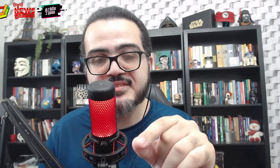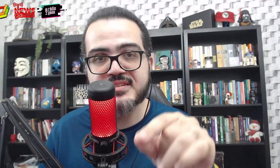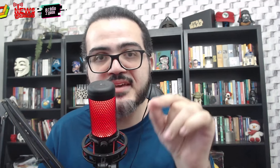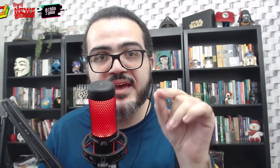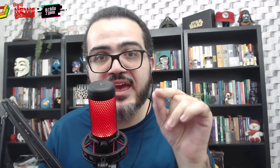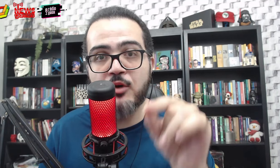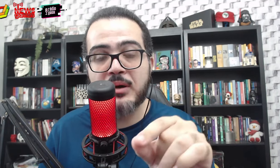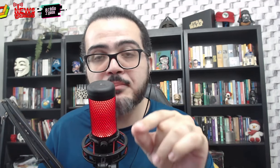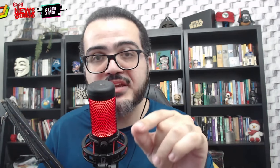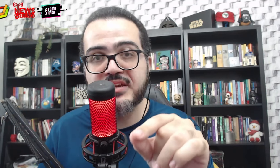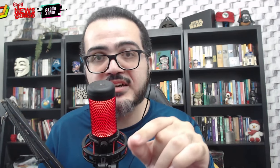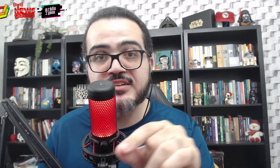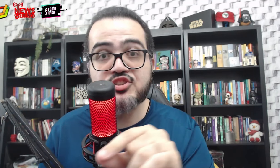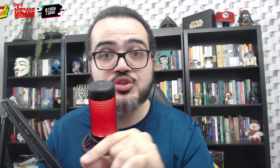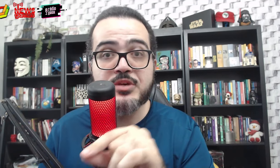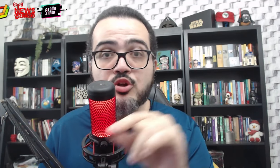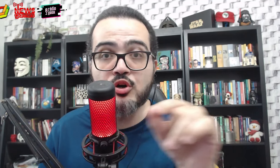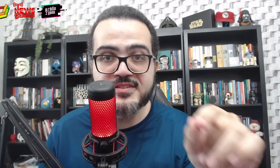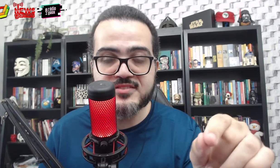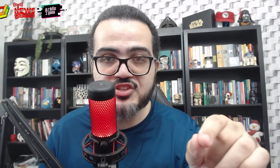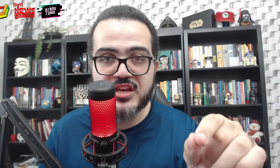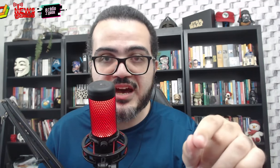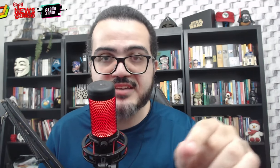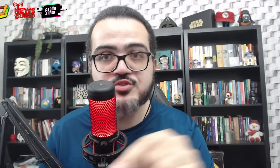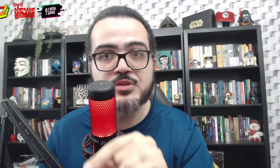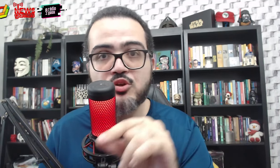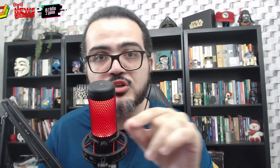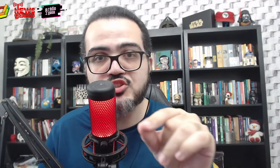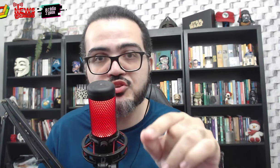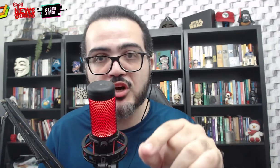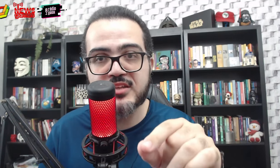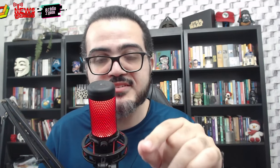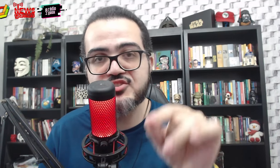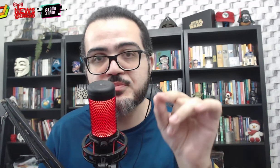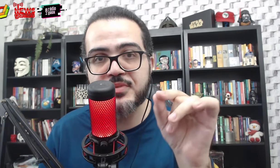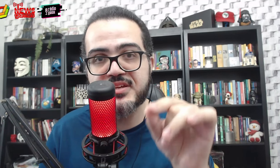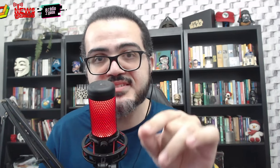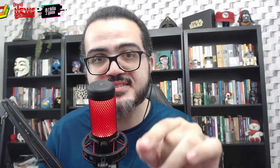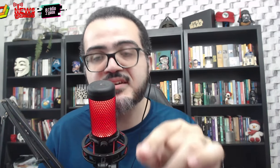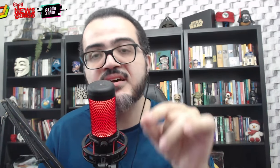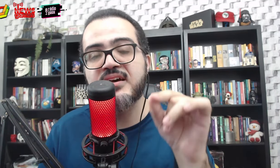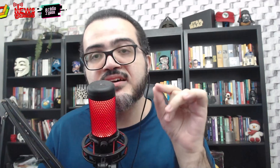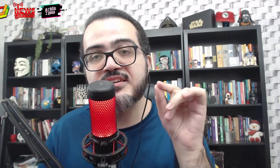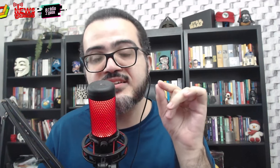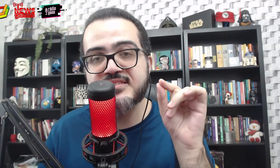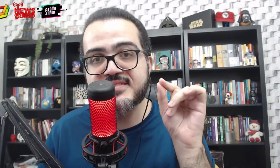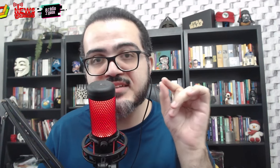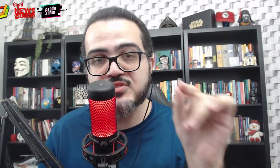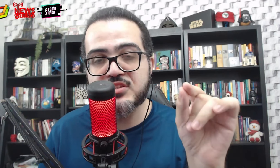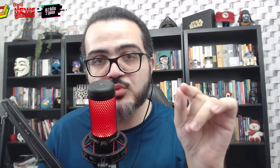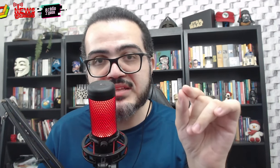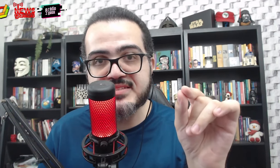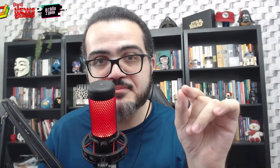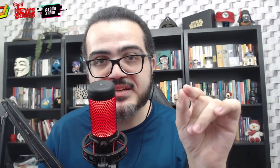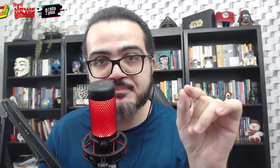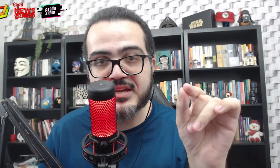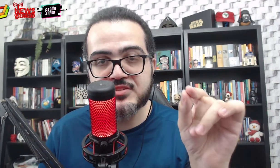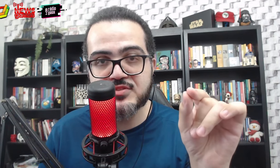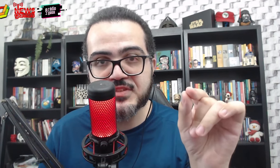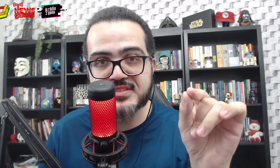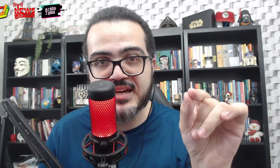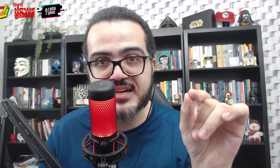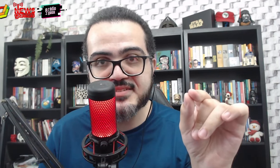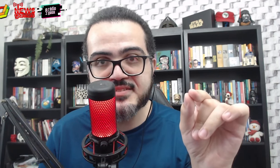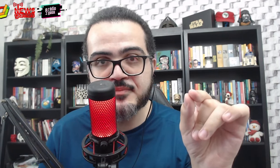apostas é uma briga de milhões de reais de Milhões de Dólares de empresas que são situadas em